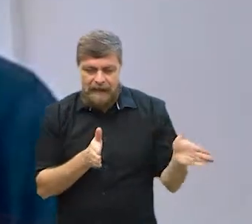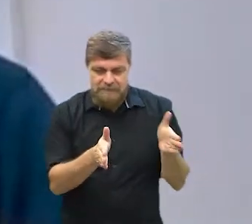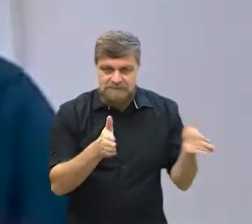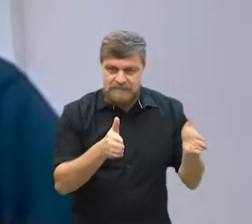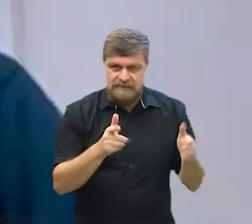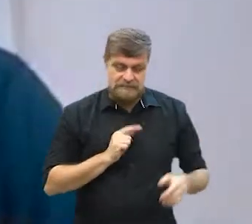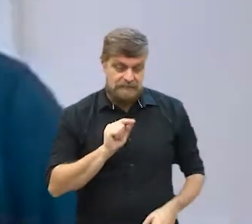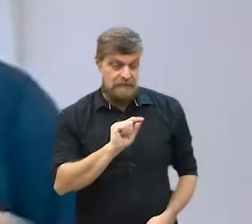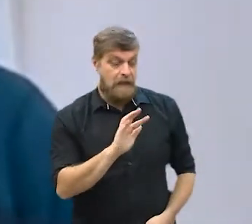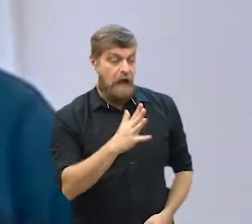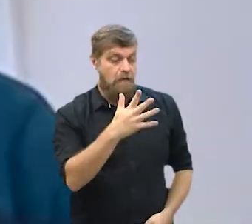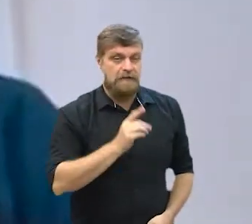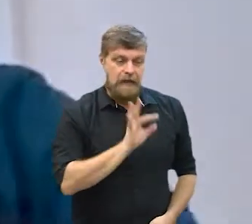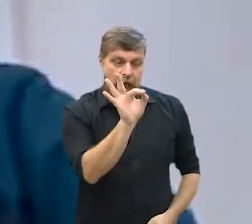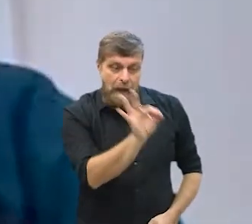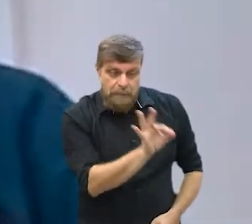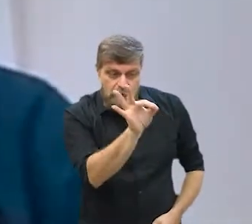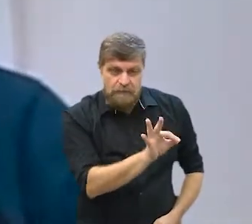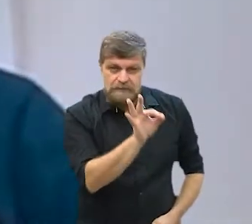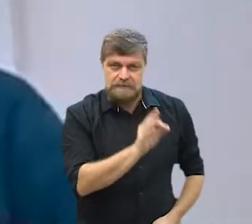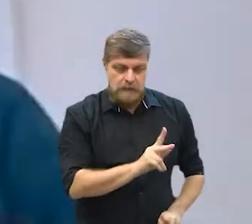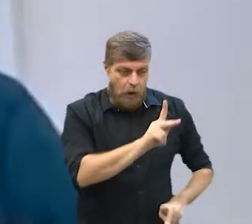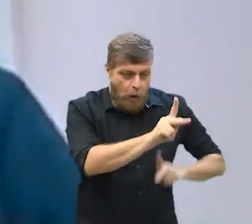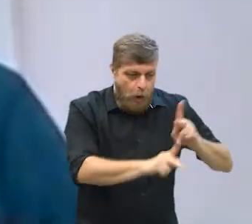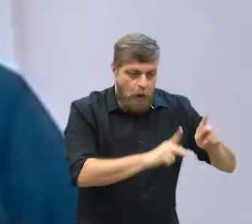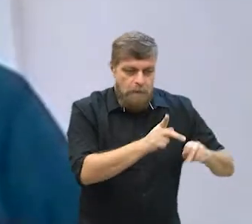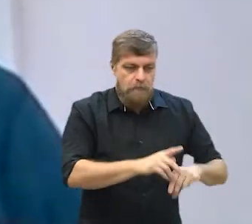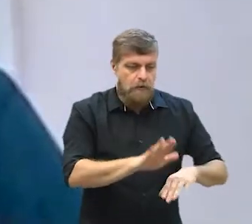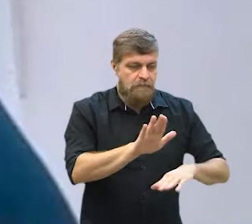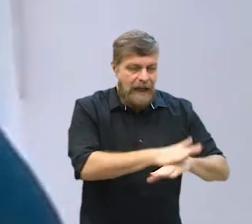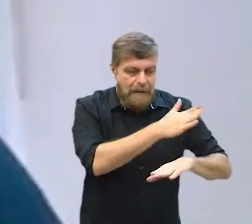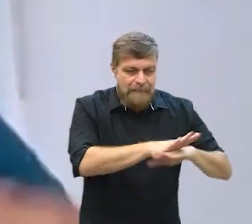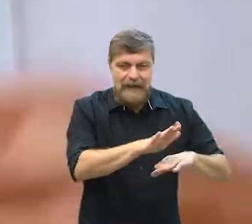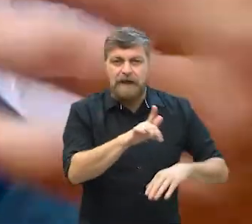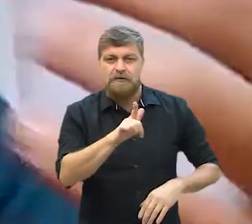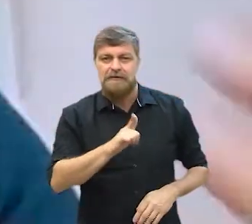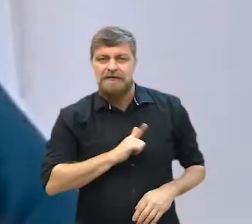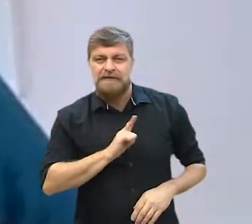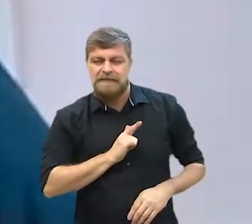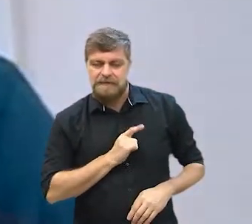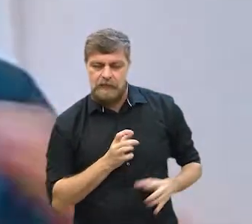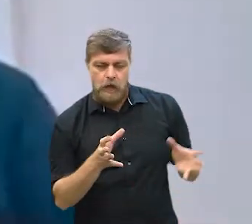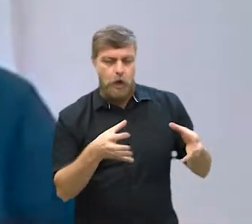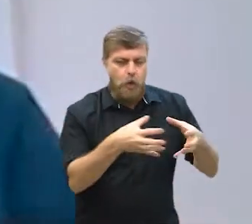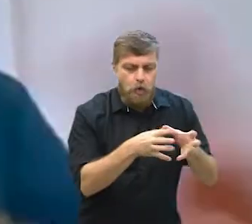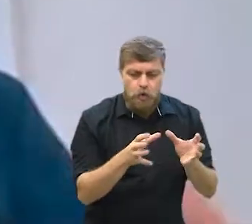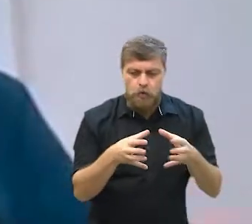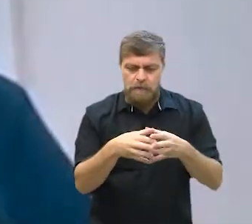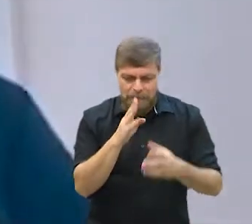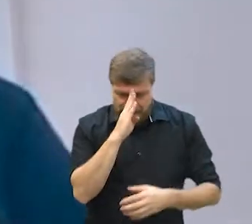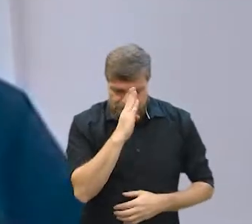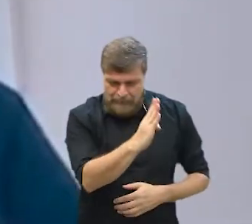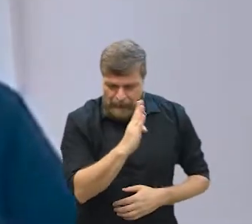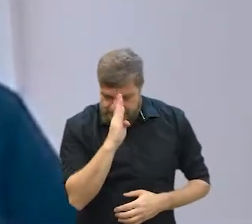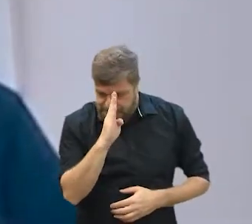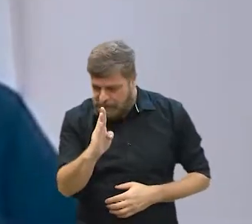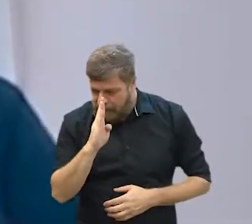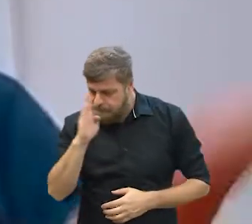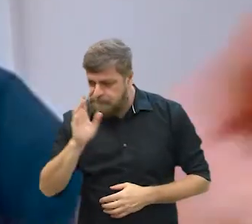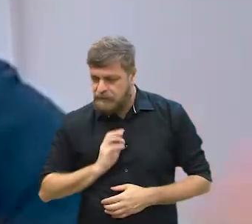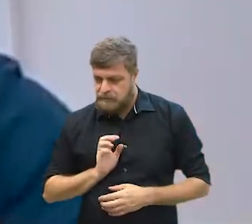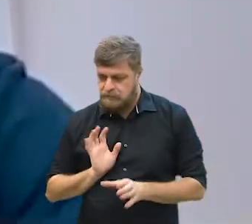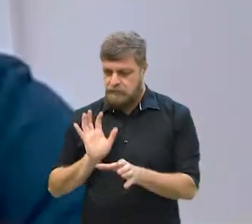em fases, vamos ver a proporção de habitantes em cada fase, conhecer um pouco esses grupos e consolidar essas